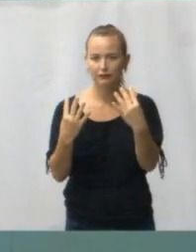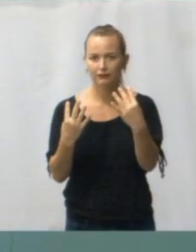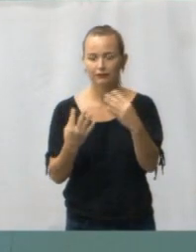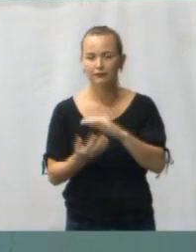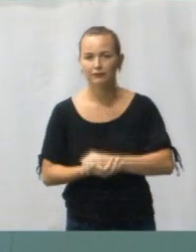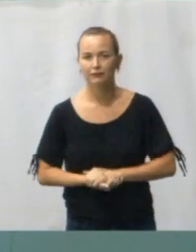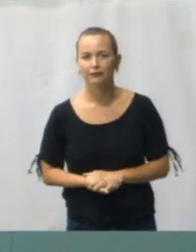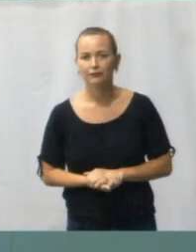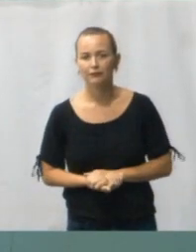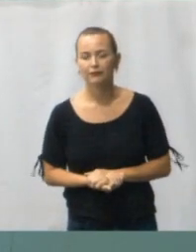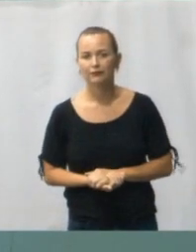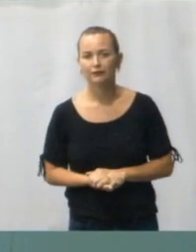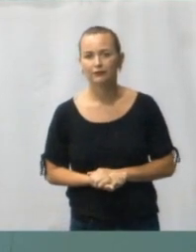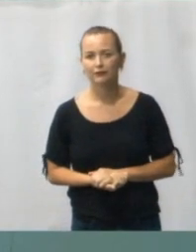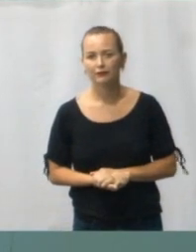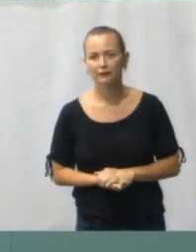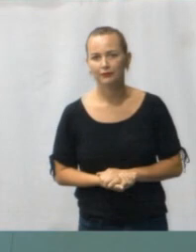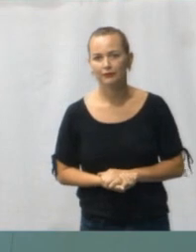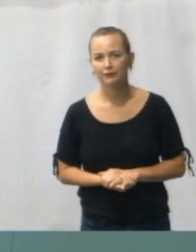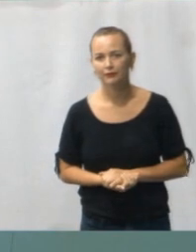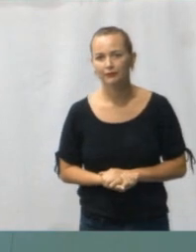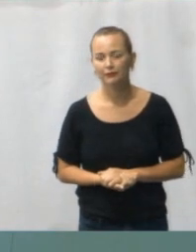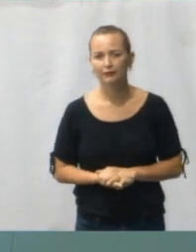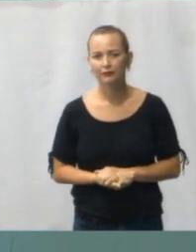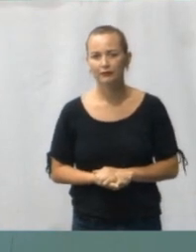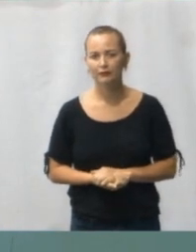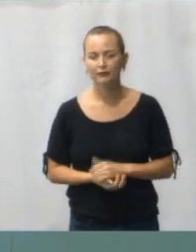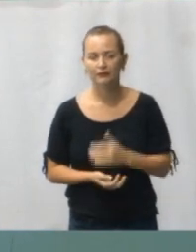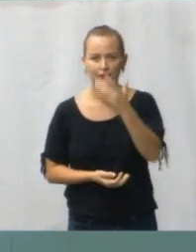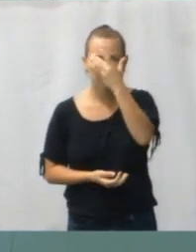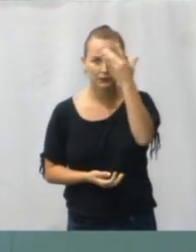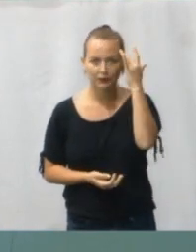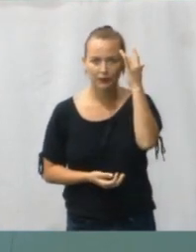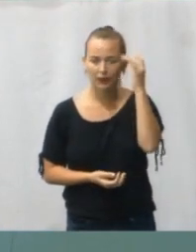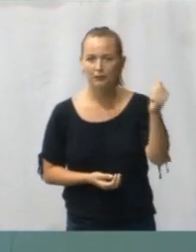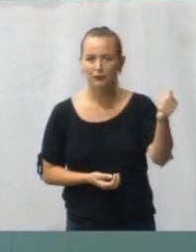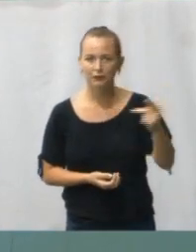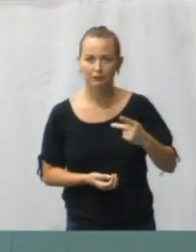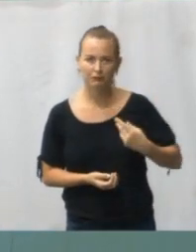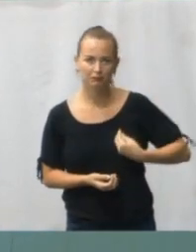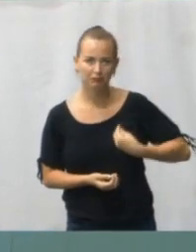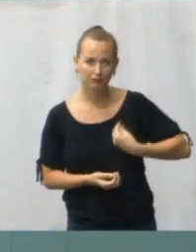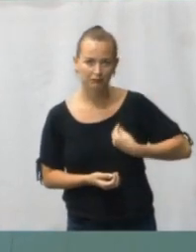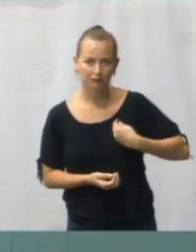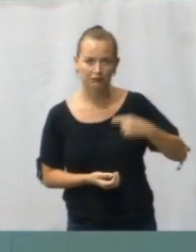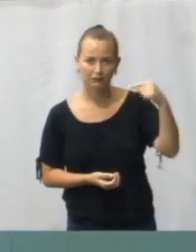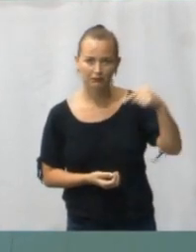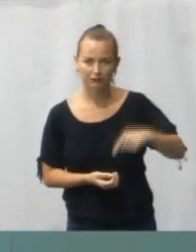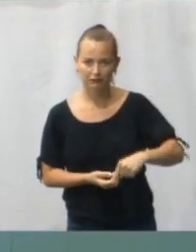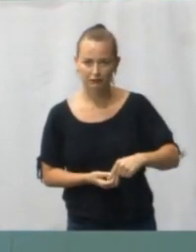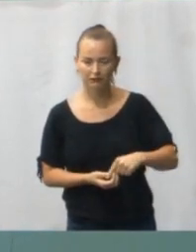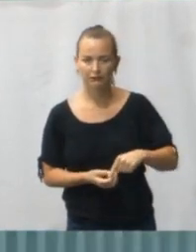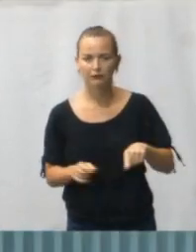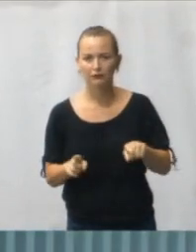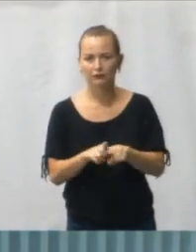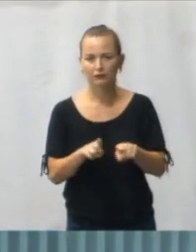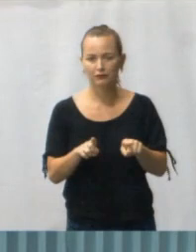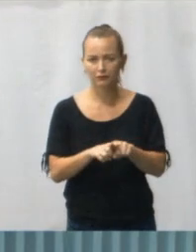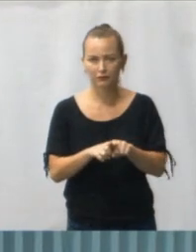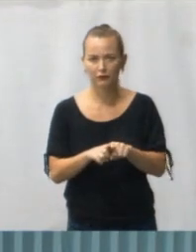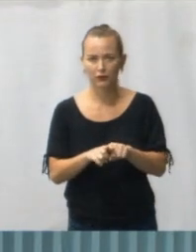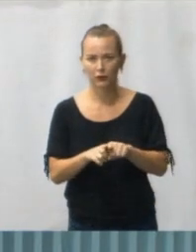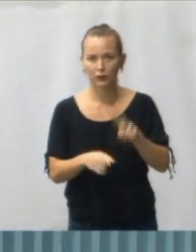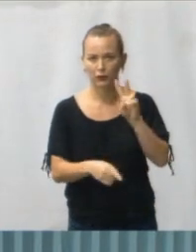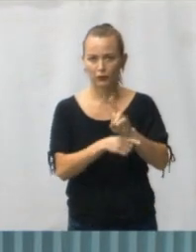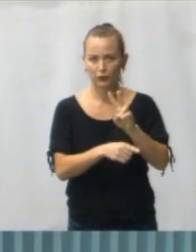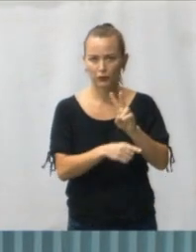funcionários aposentados da prefeitura que está aqui, o Fábio representando a guarda aqui com muita sabedoria,